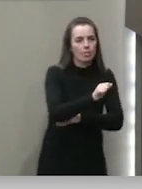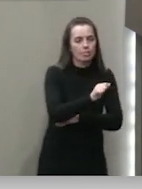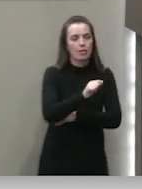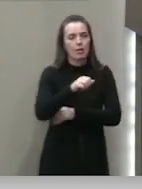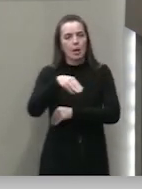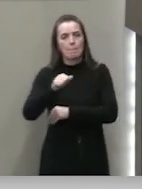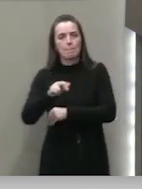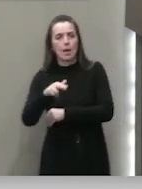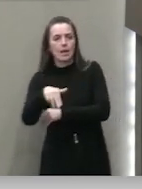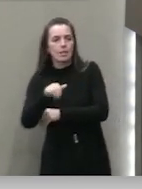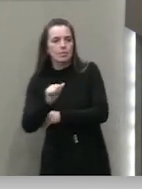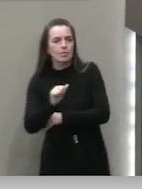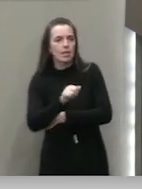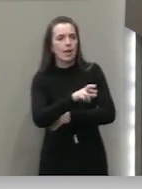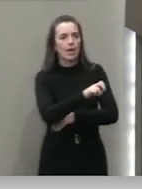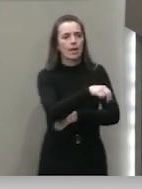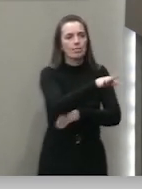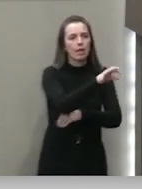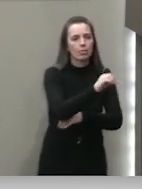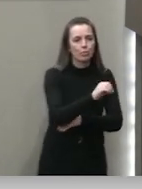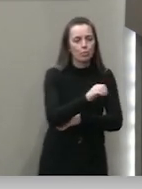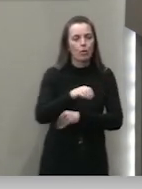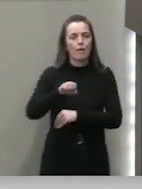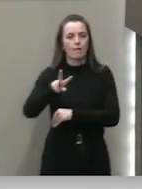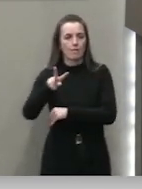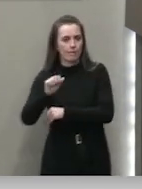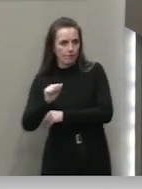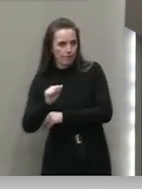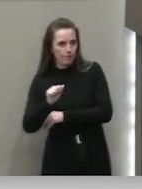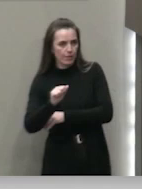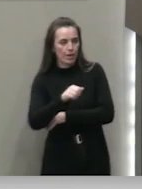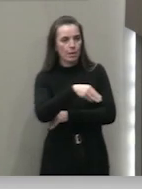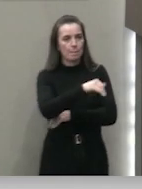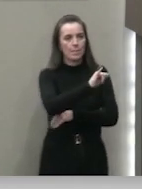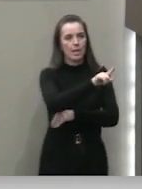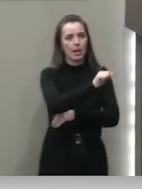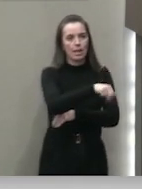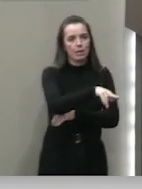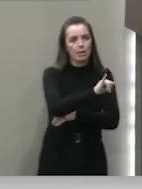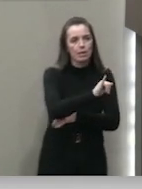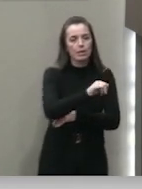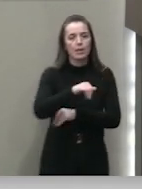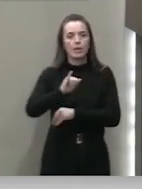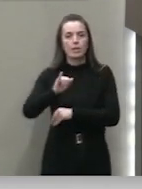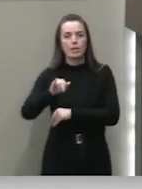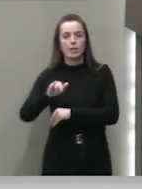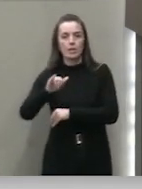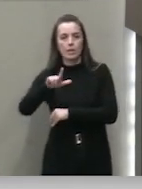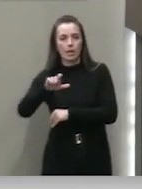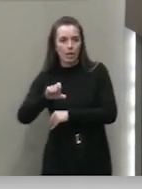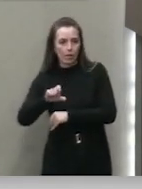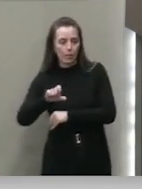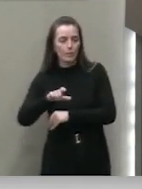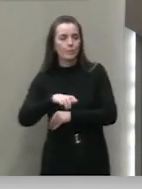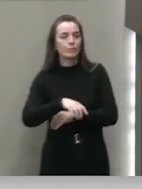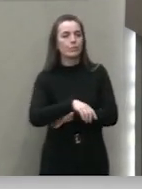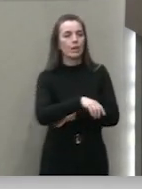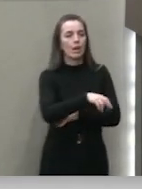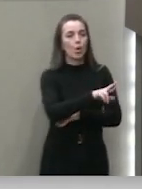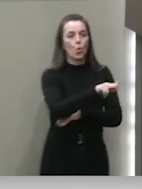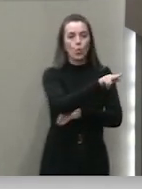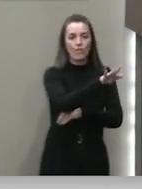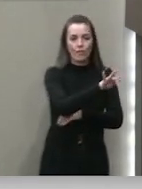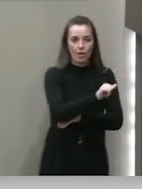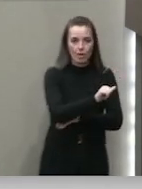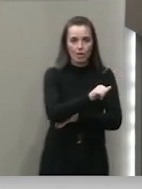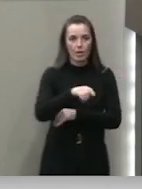o vereador Tchequinho, a vereadora Eva, o vereador Milani, o vereador Iriel, o vereador Rufa, o